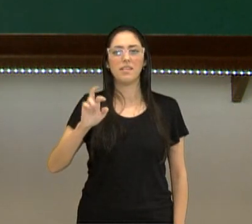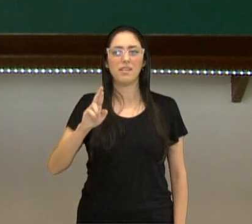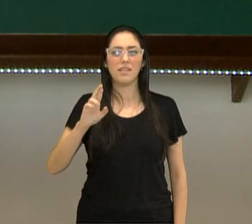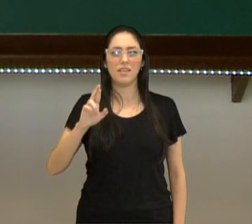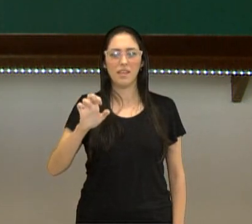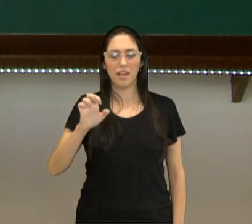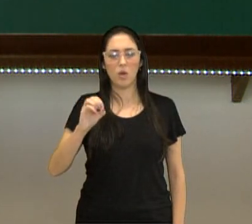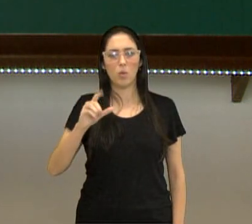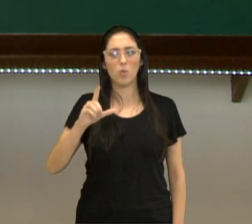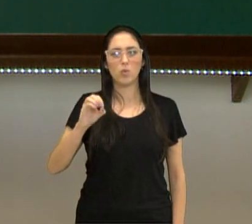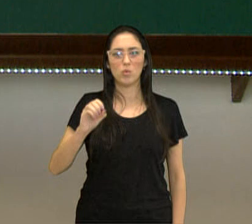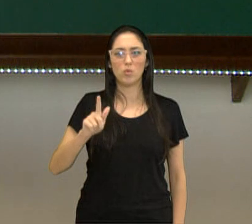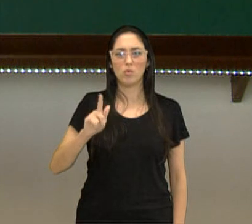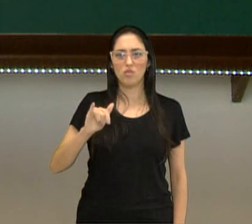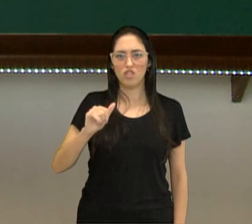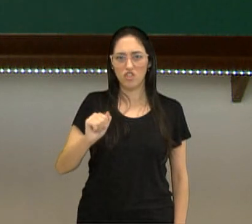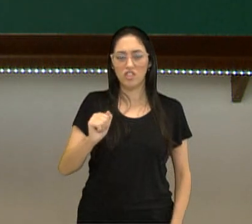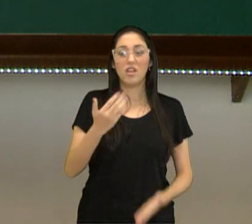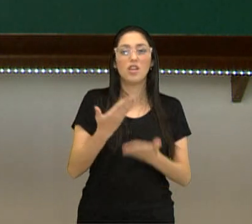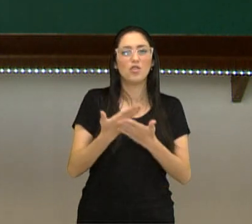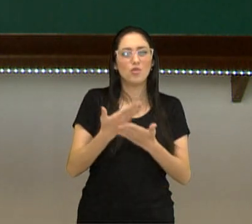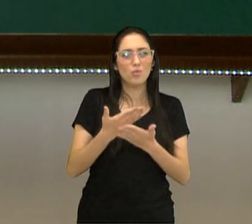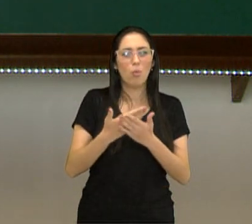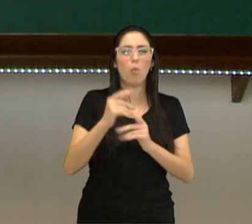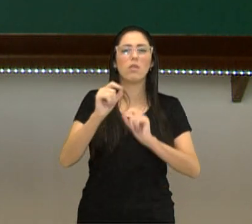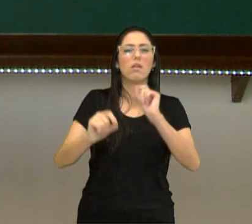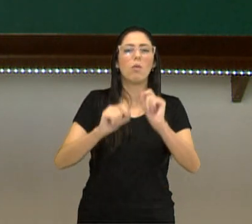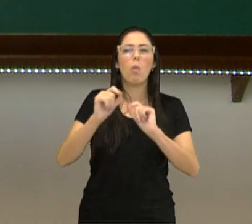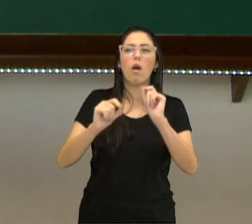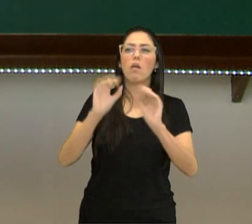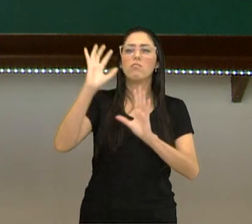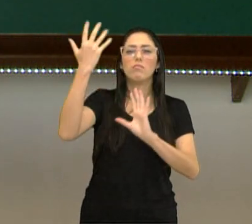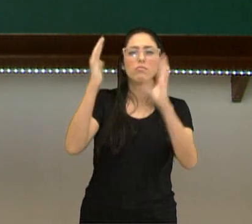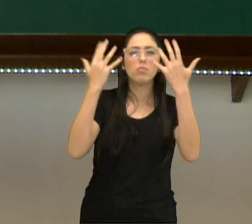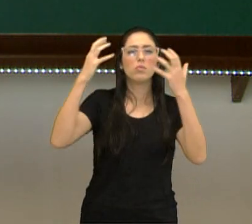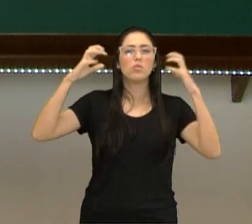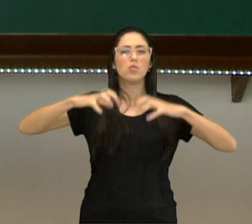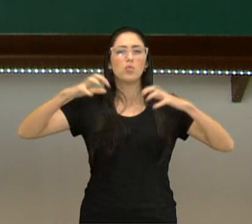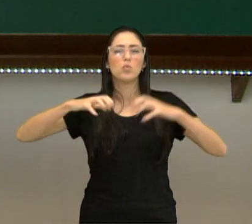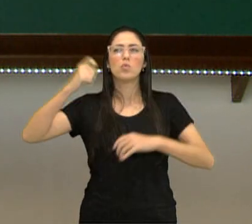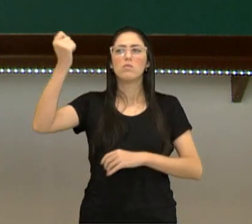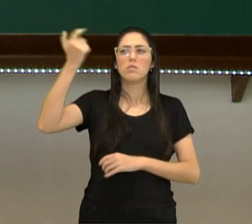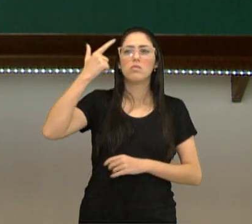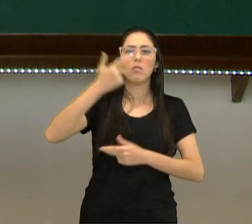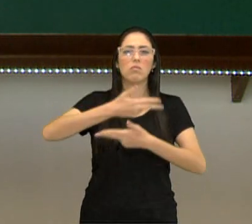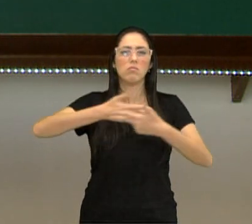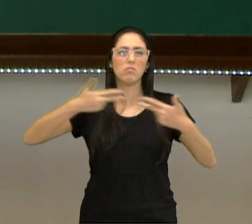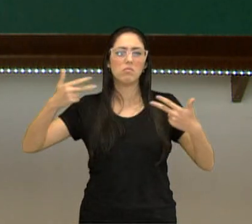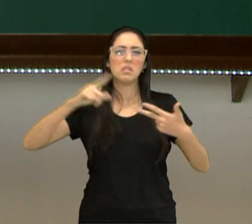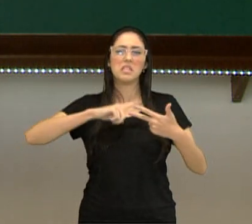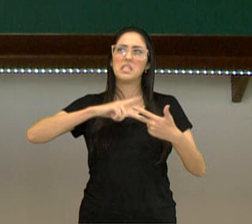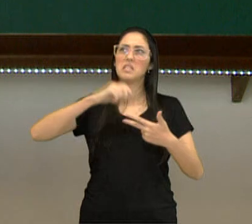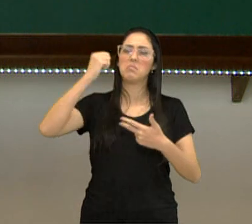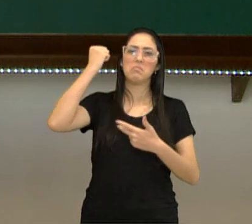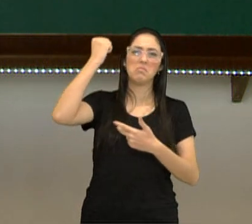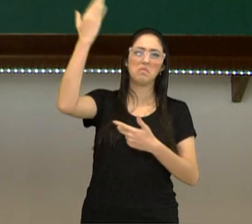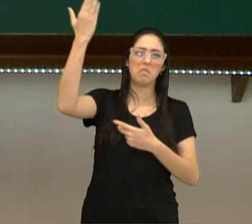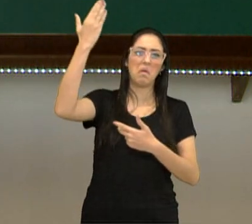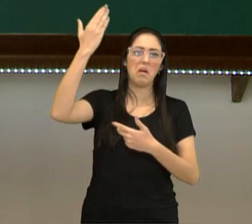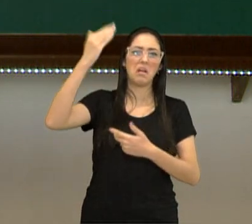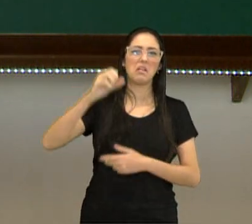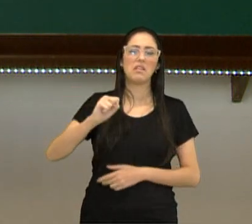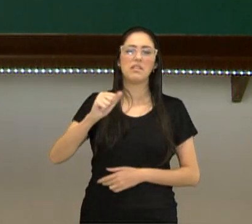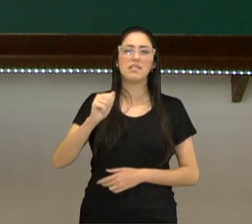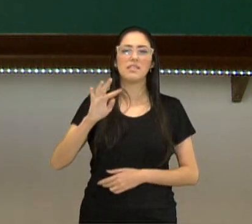estudos da atmosfera, vão construir com base nas informações disponíveis dos satélites e das